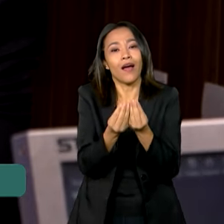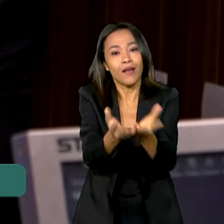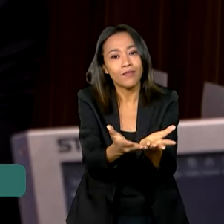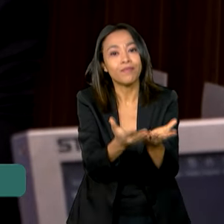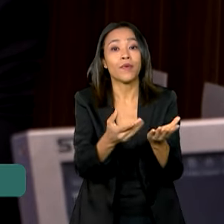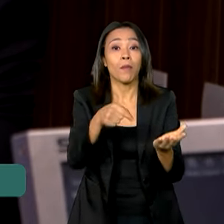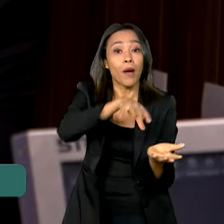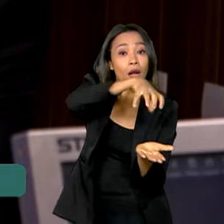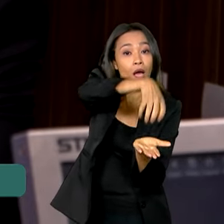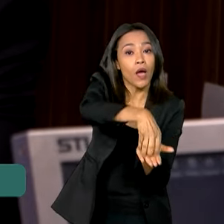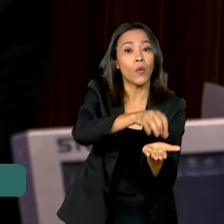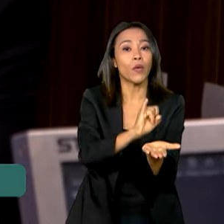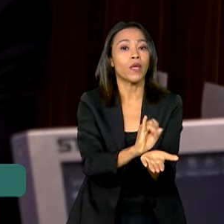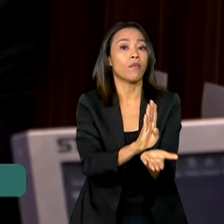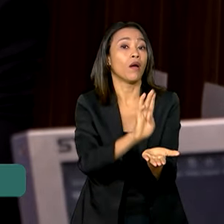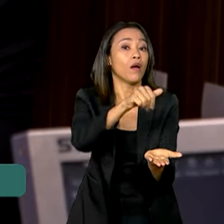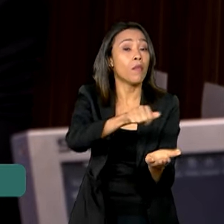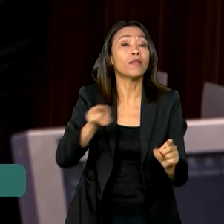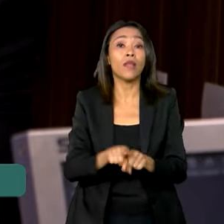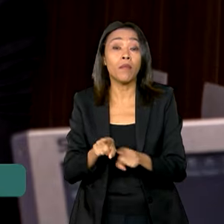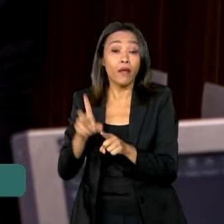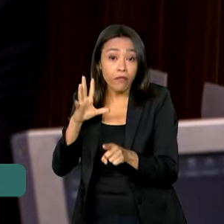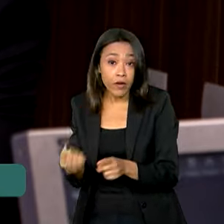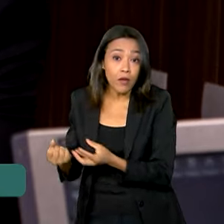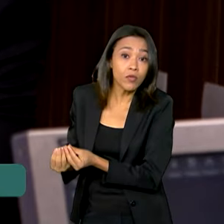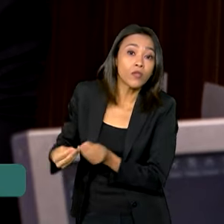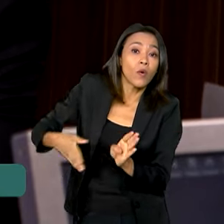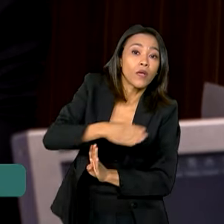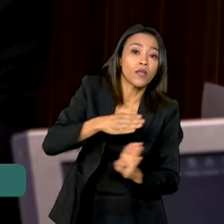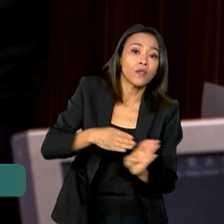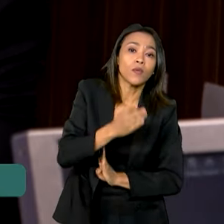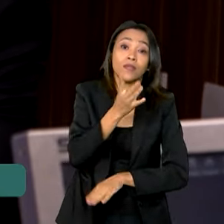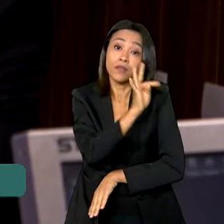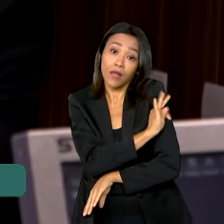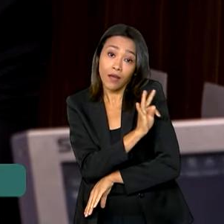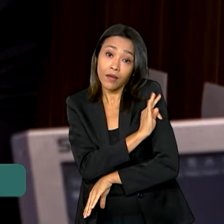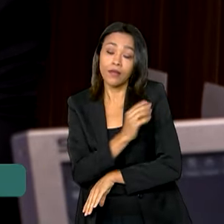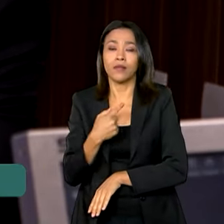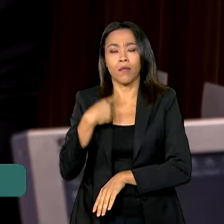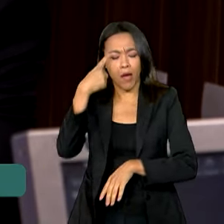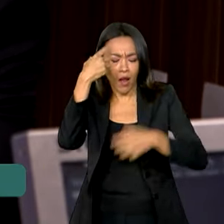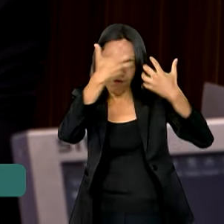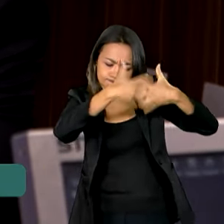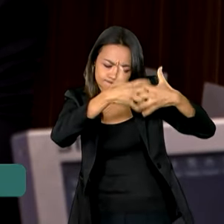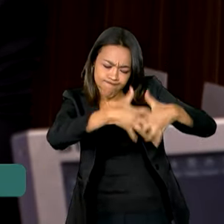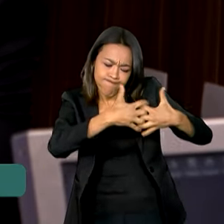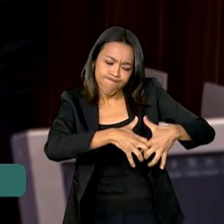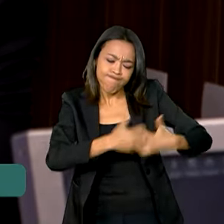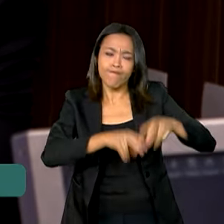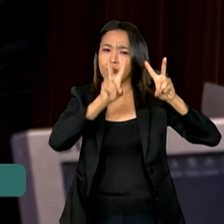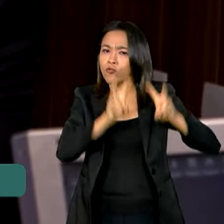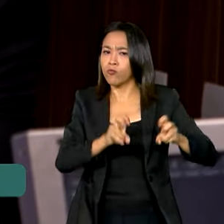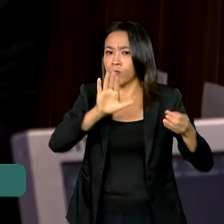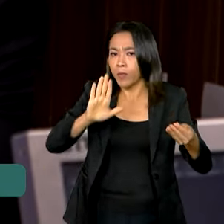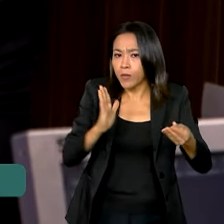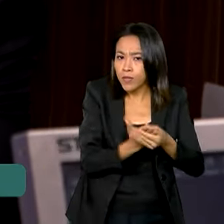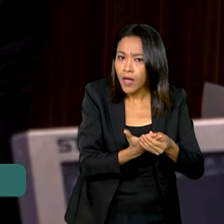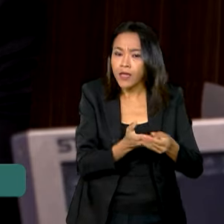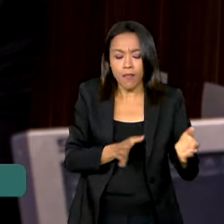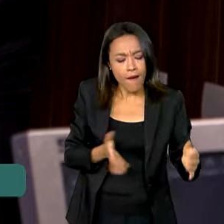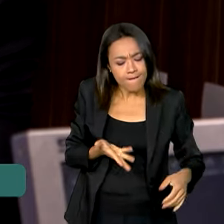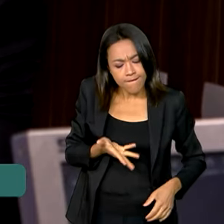Ibama assim como também uma consultoria técnica para fazer análise de modelagem de processos de fluxos para